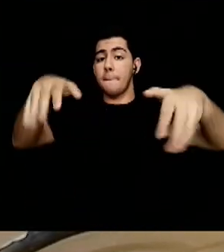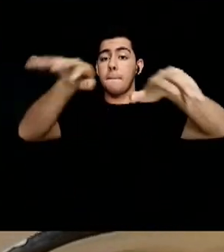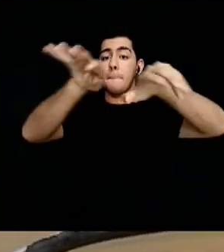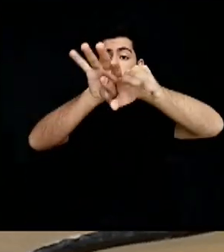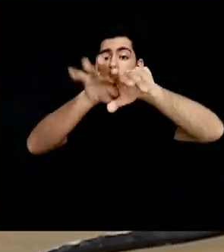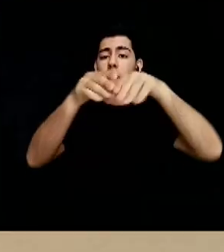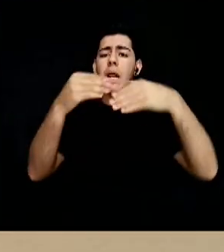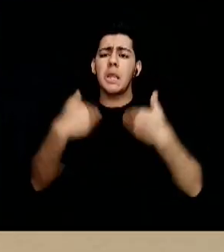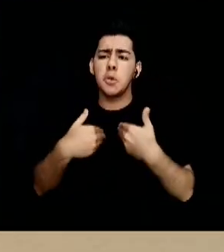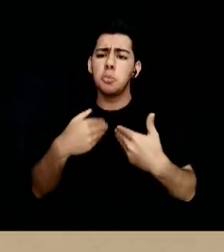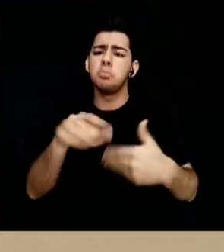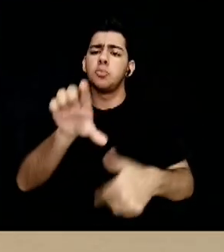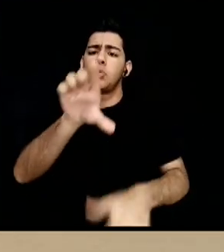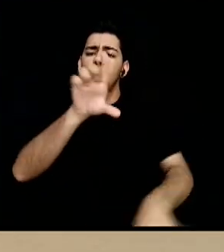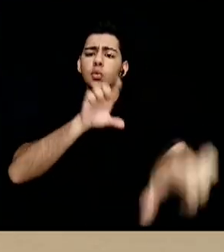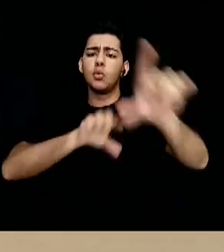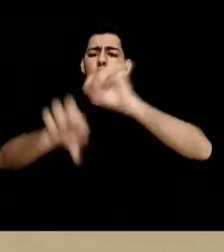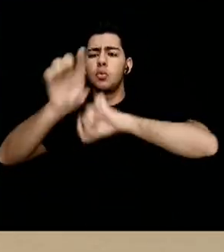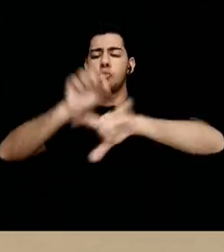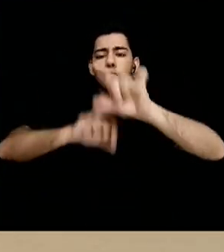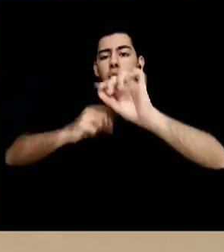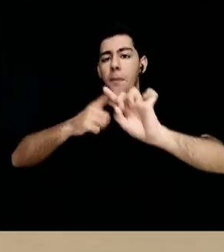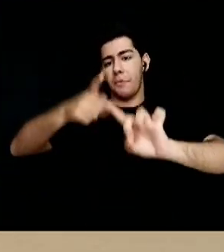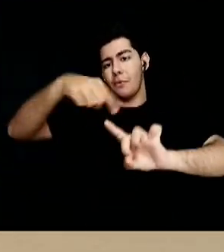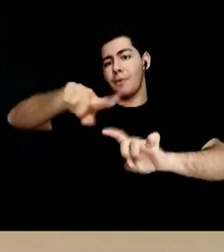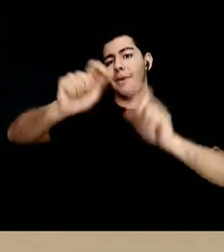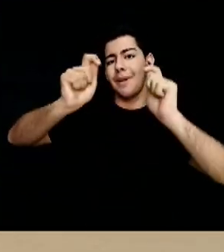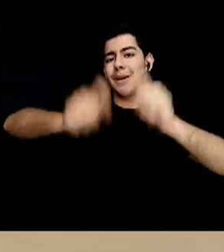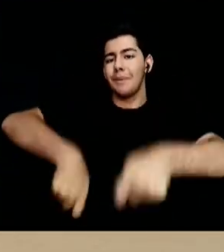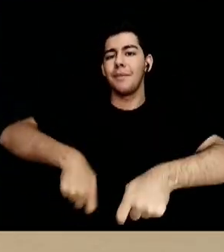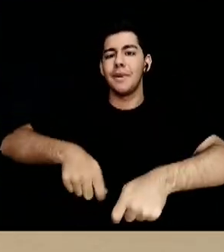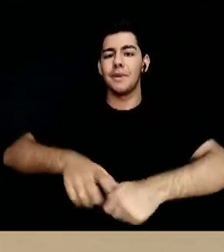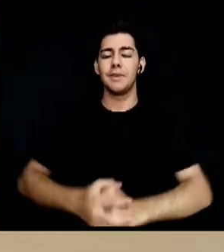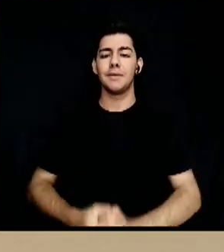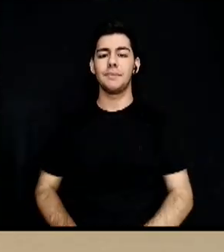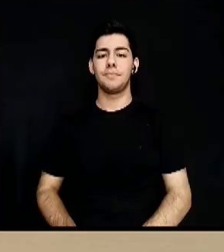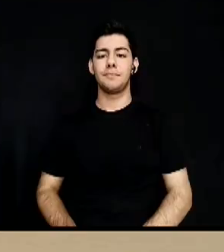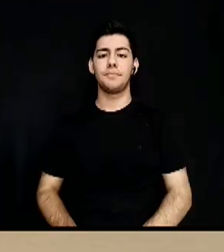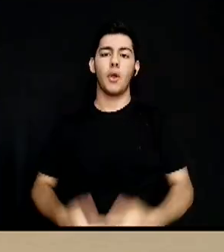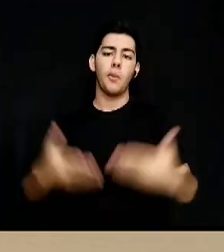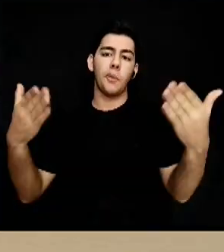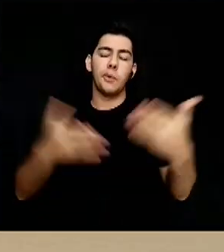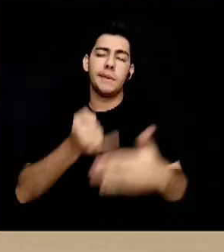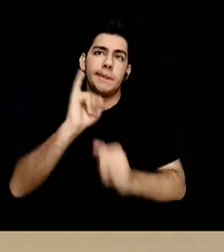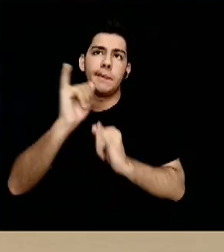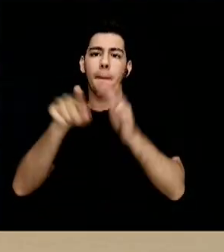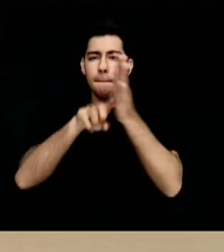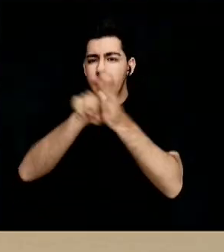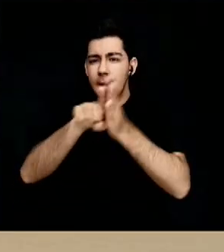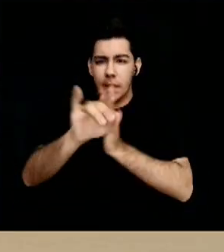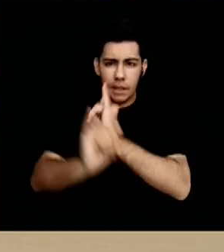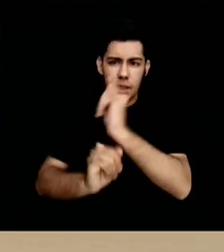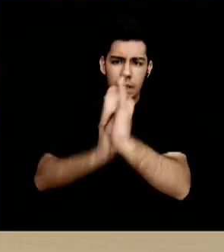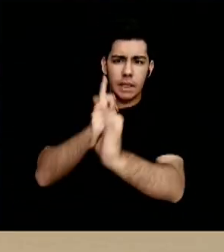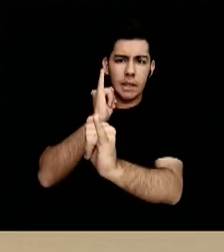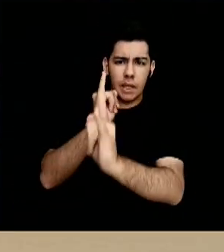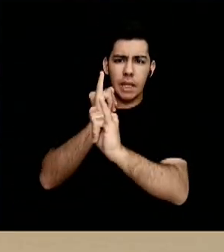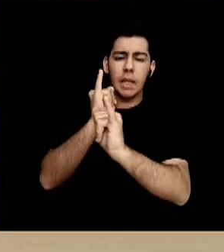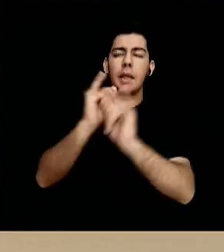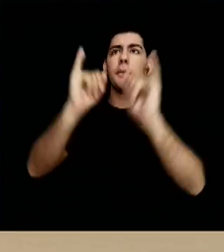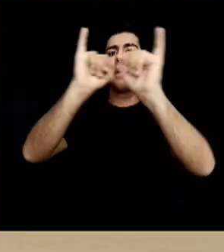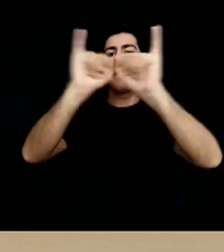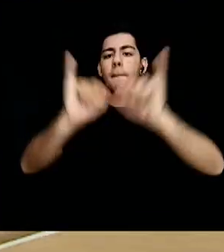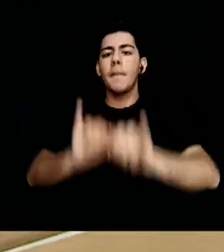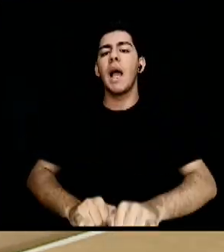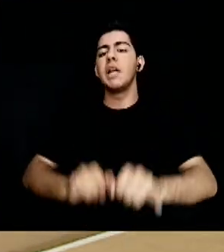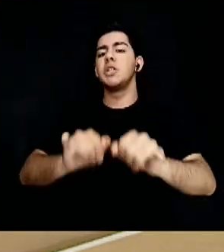né? Dá para adaptar. Hoje, se você colocar na internet lá, procurar imagens de tijolinho, você vai encontrar uma